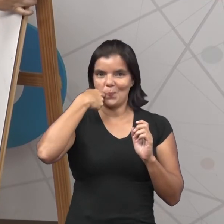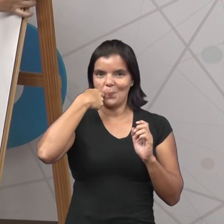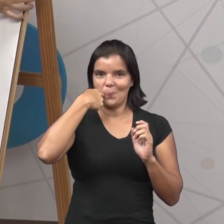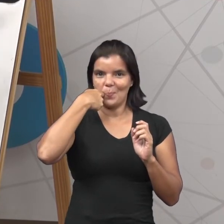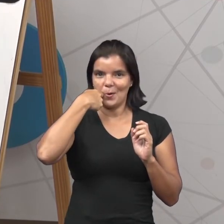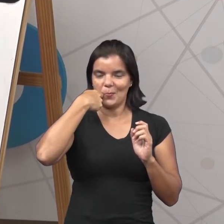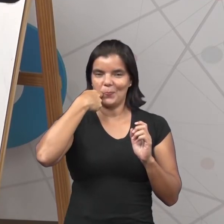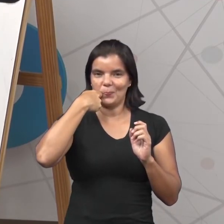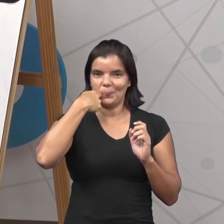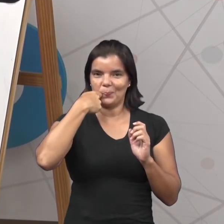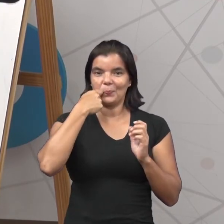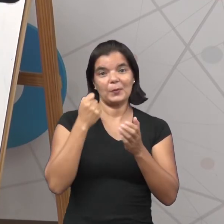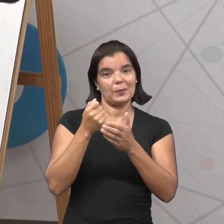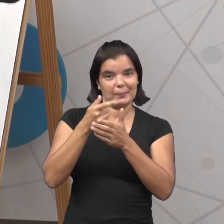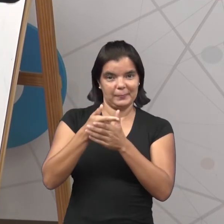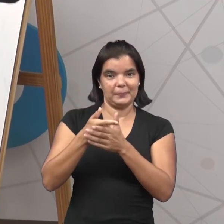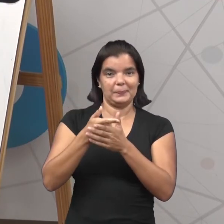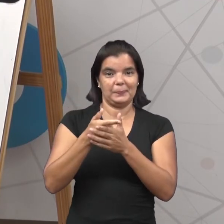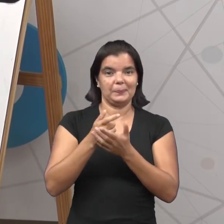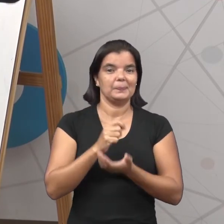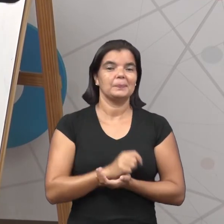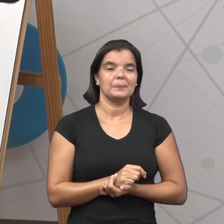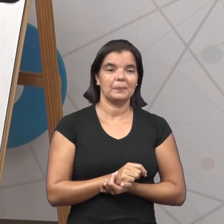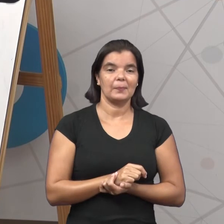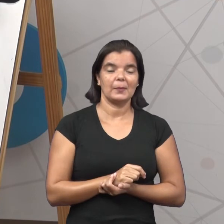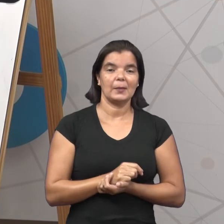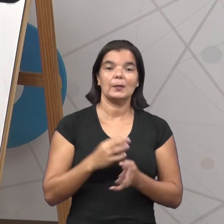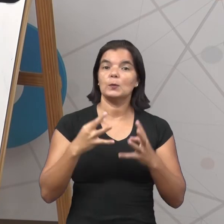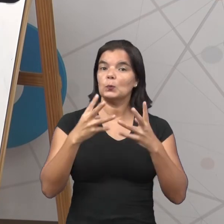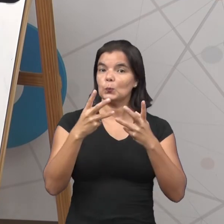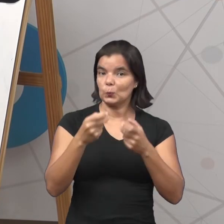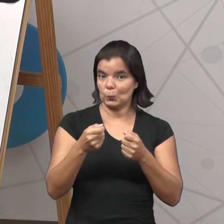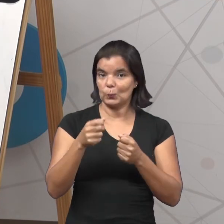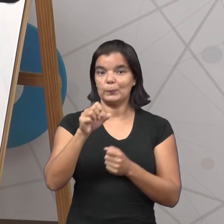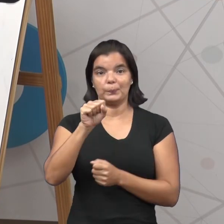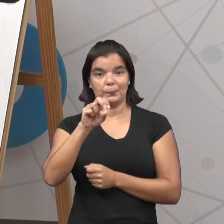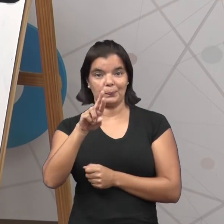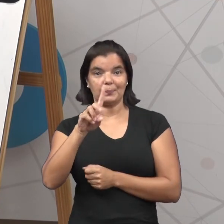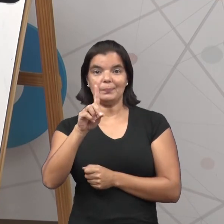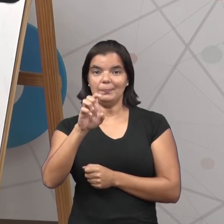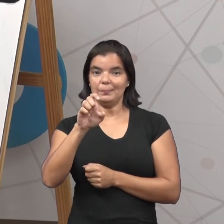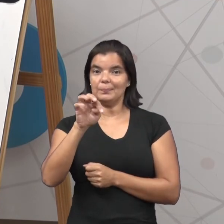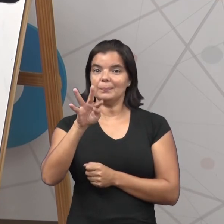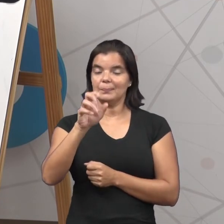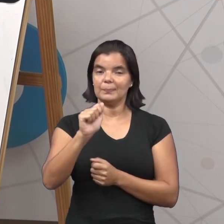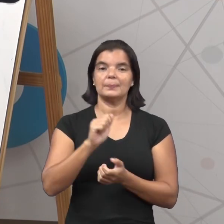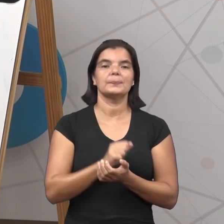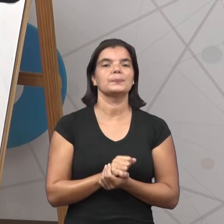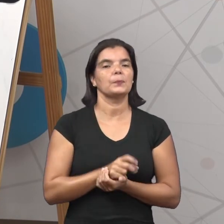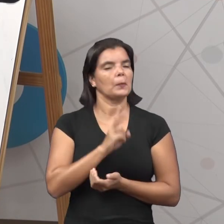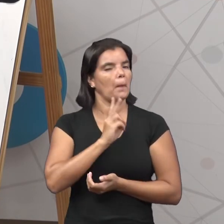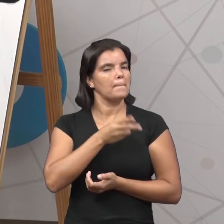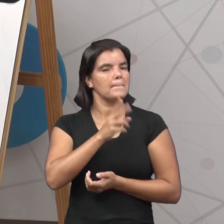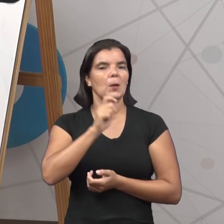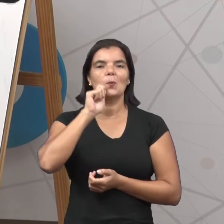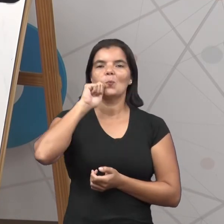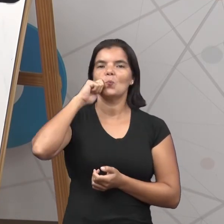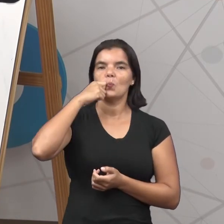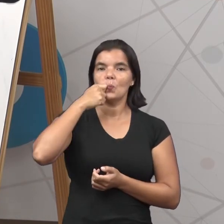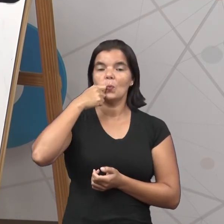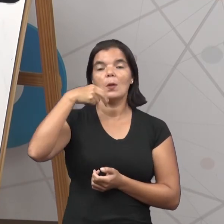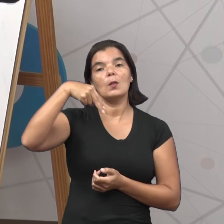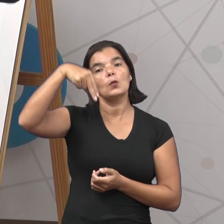da padaria que eles compram. Olha só, isso tudo aqui no Sudeste. Esse mesmo pão lá